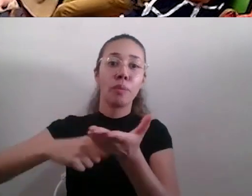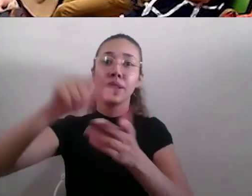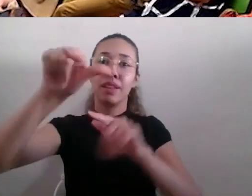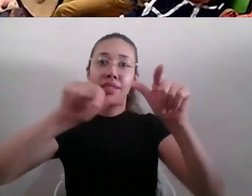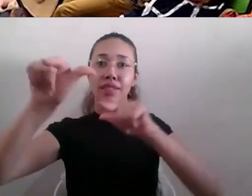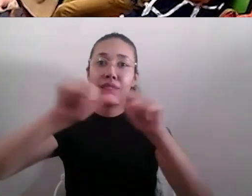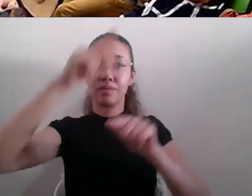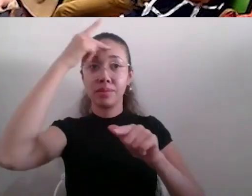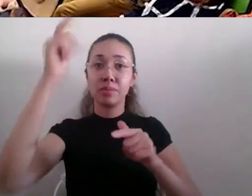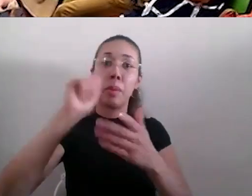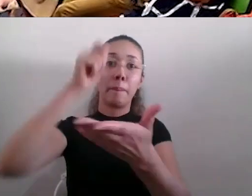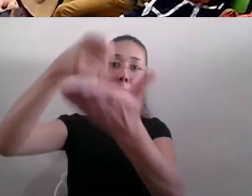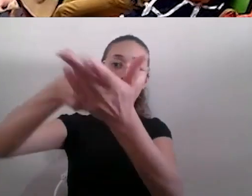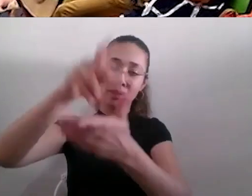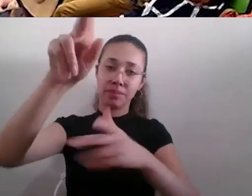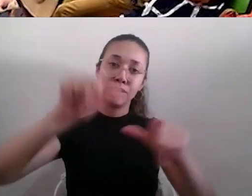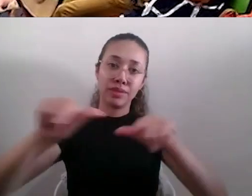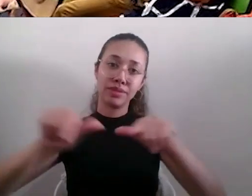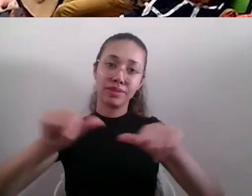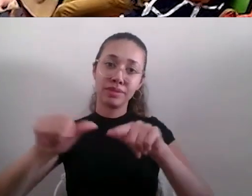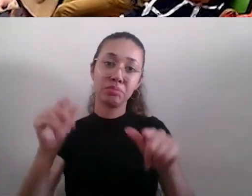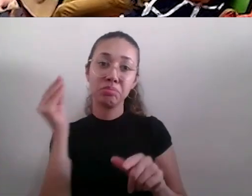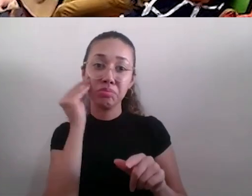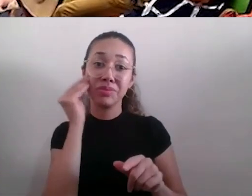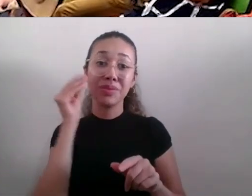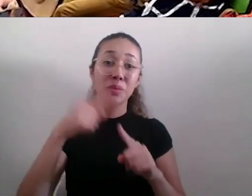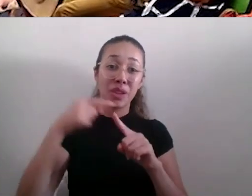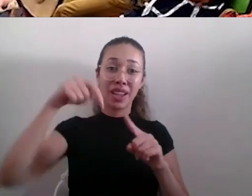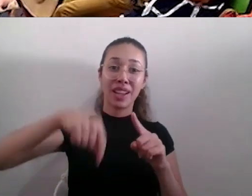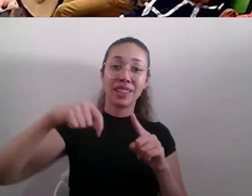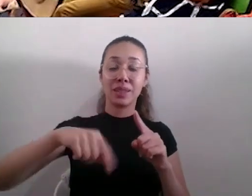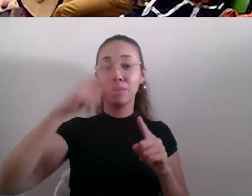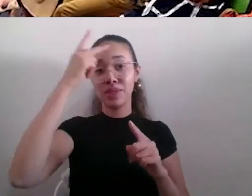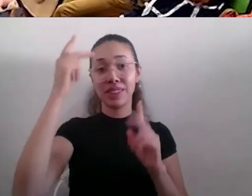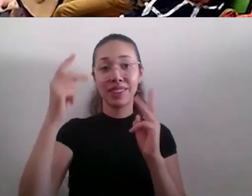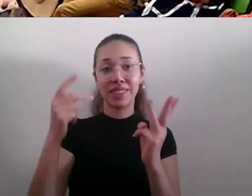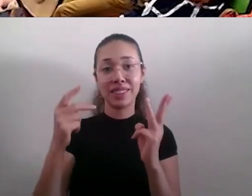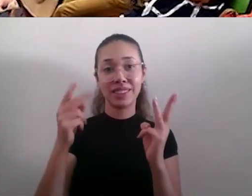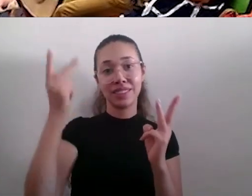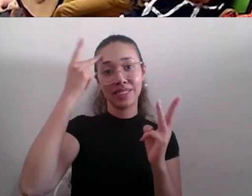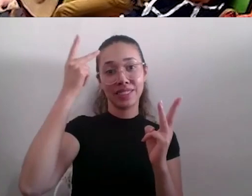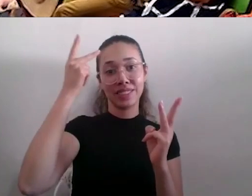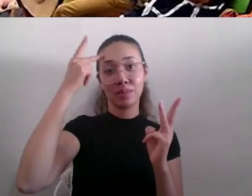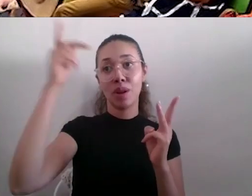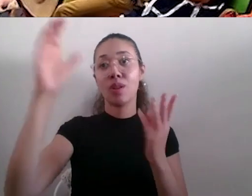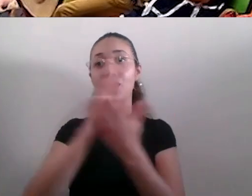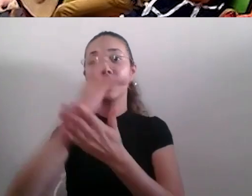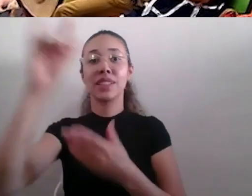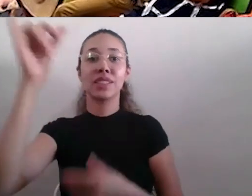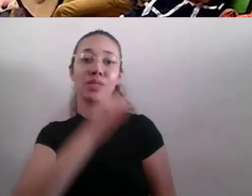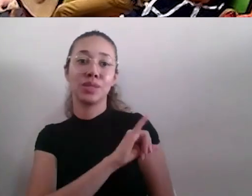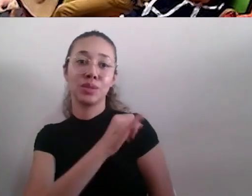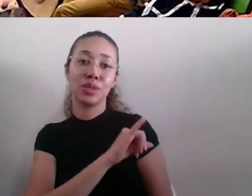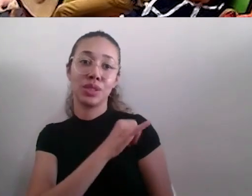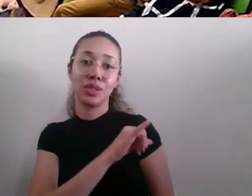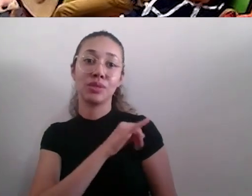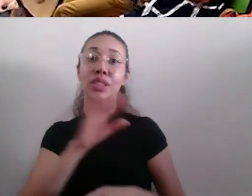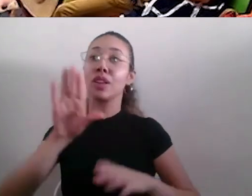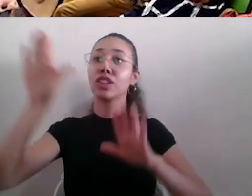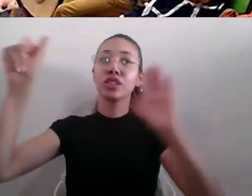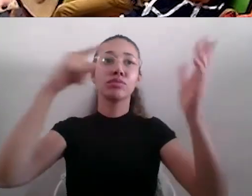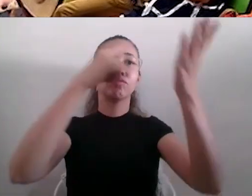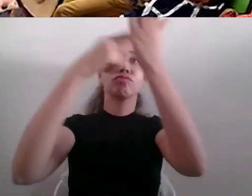3 pessoas que moram aqui em São Paulo, o resto está no Rio, e a gente quer histórias do resto do Brasil. Então, a gente trabalha com freelas do resto do Brasil,